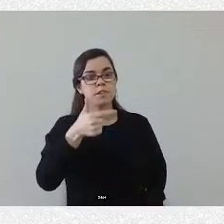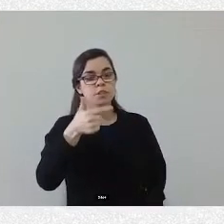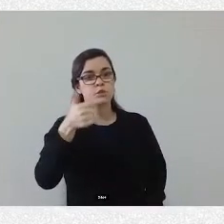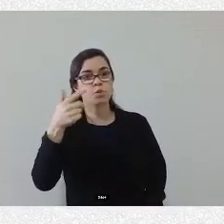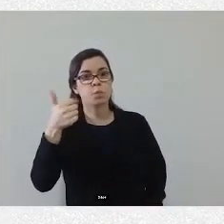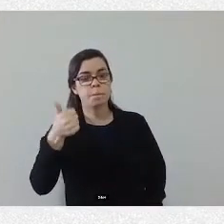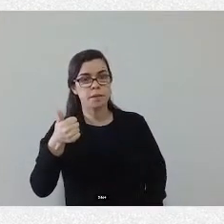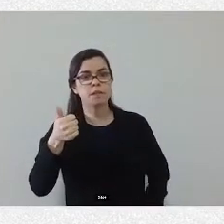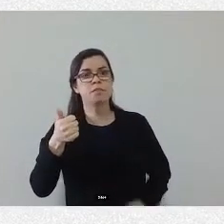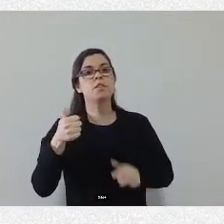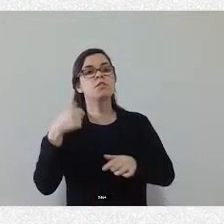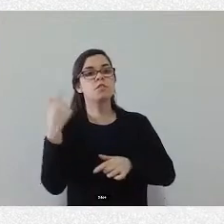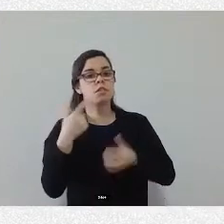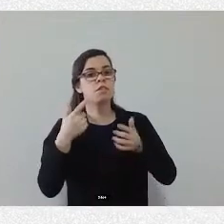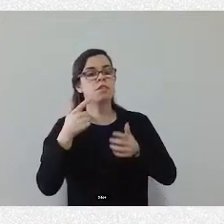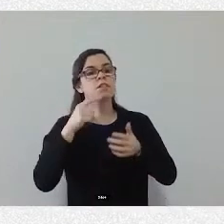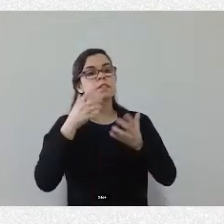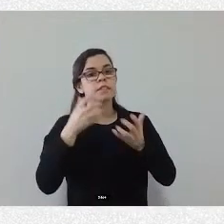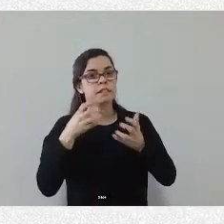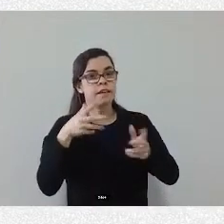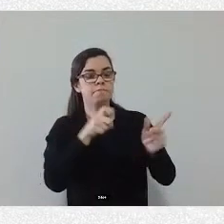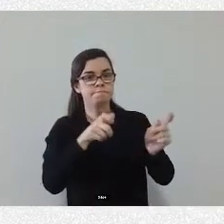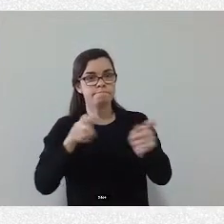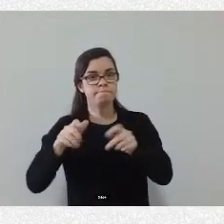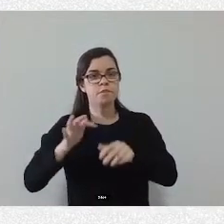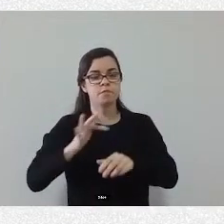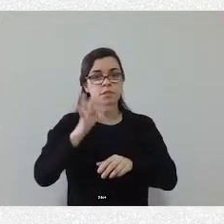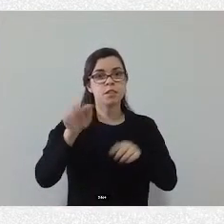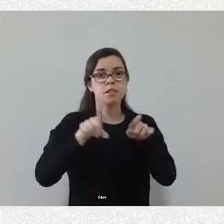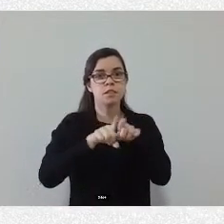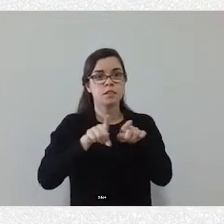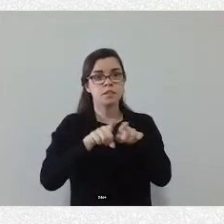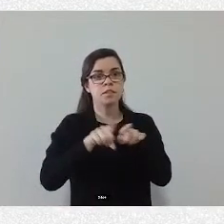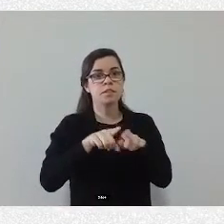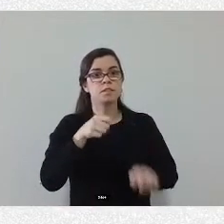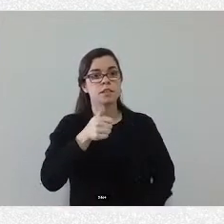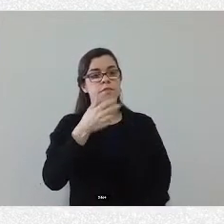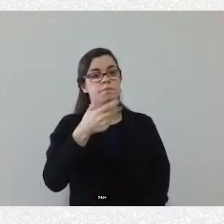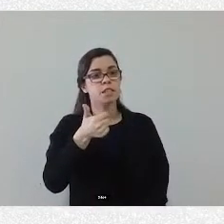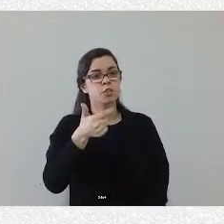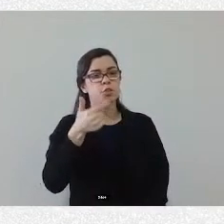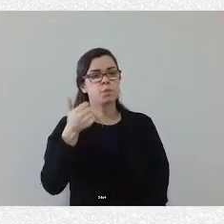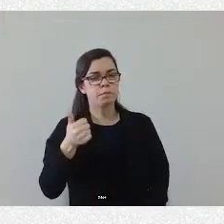e 119.343 já aplicadas.